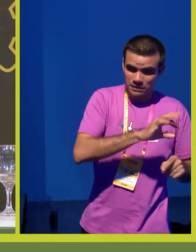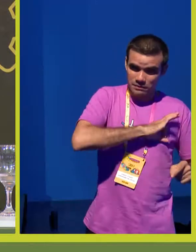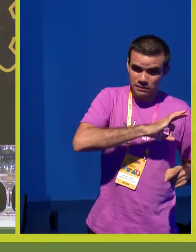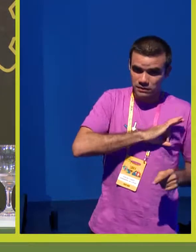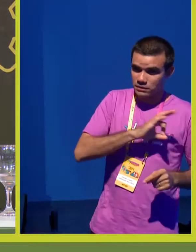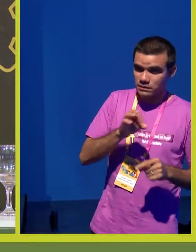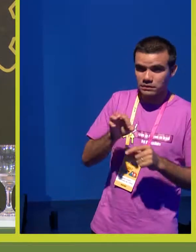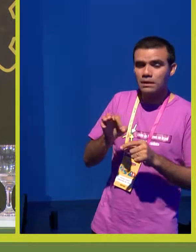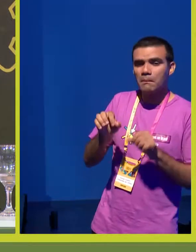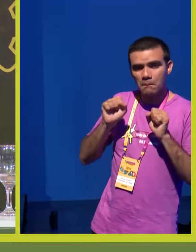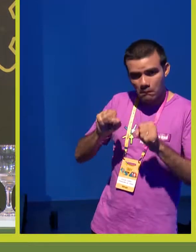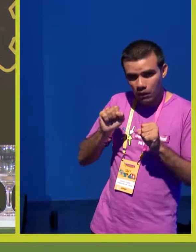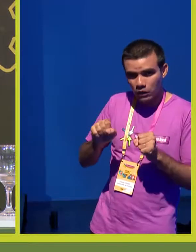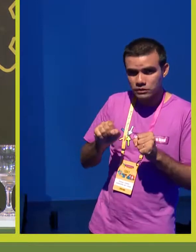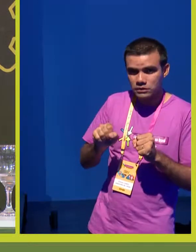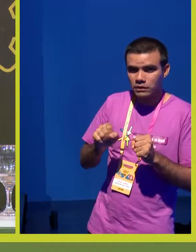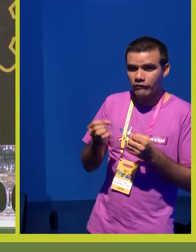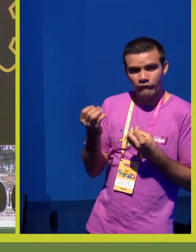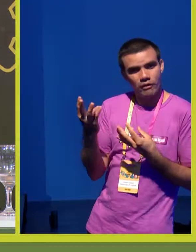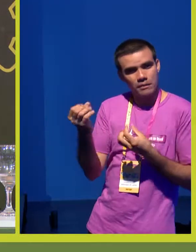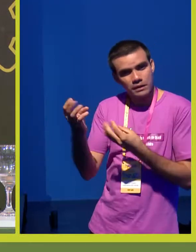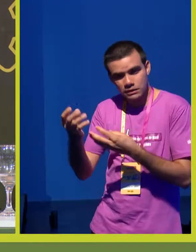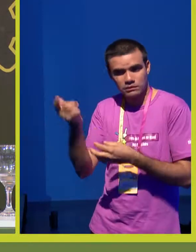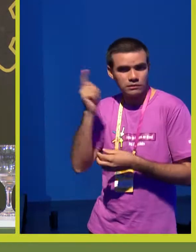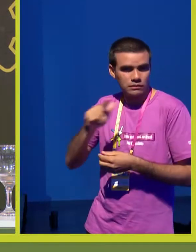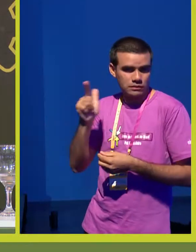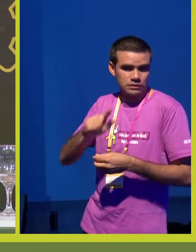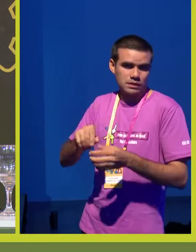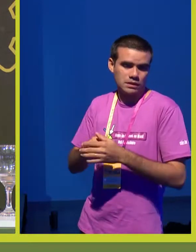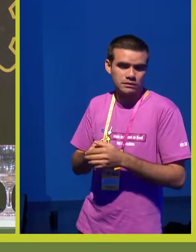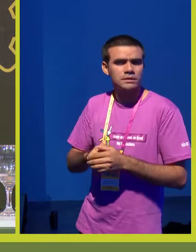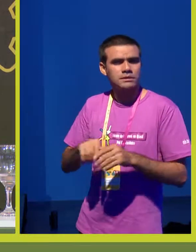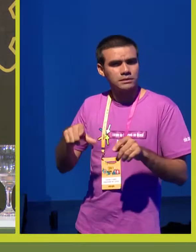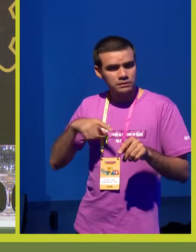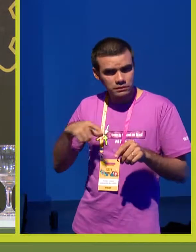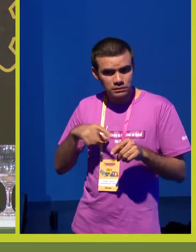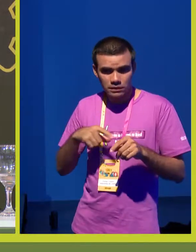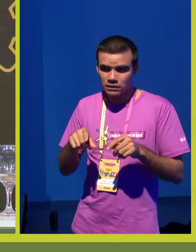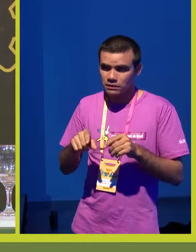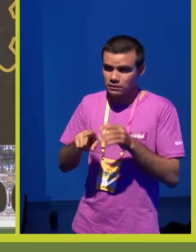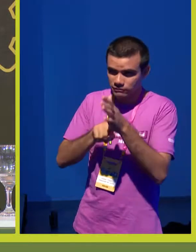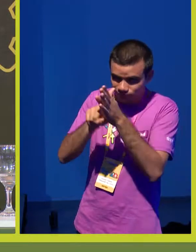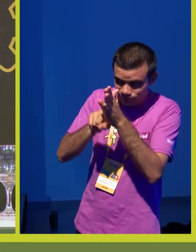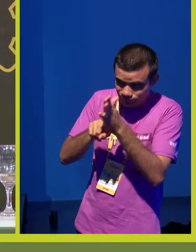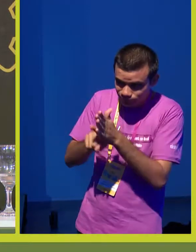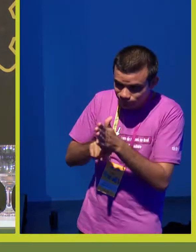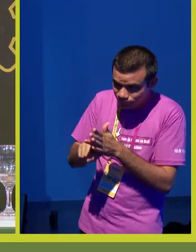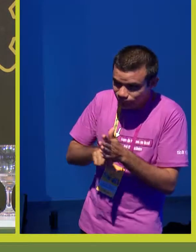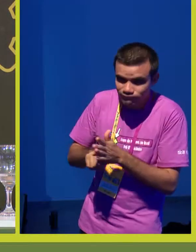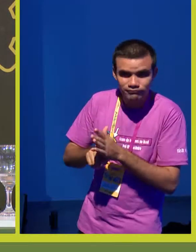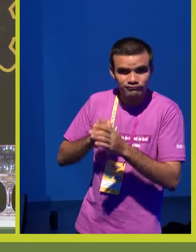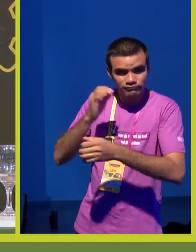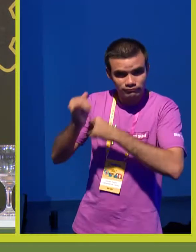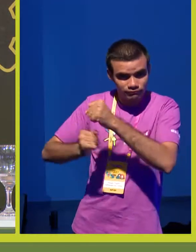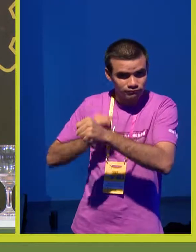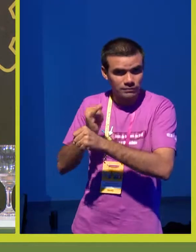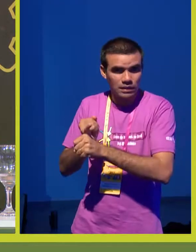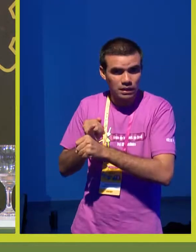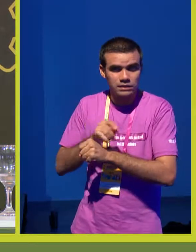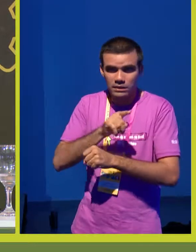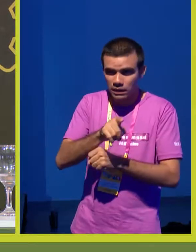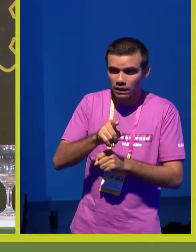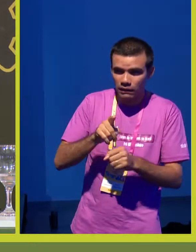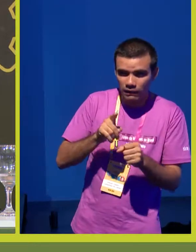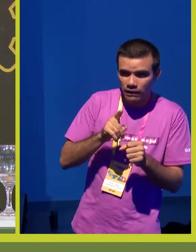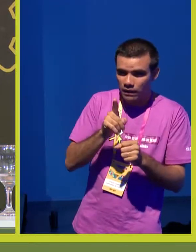possa ter acesso às informações que ele busca. E o ECA cria uma modalidade de infiltração virtual para que o agente possa se